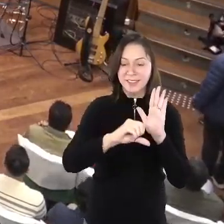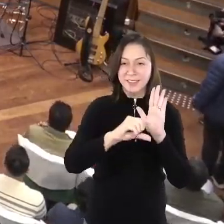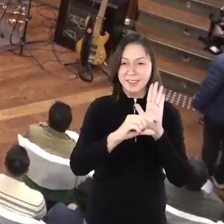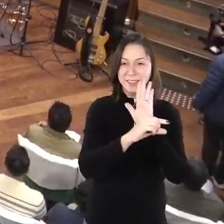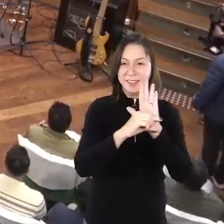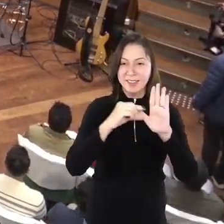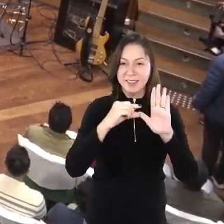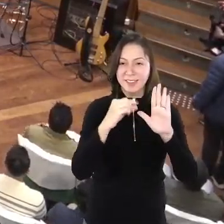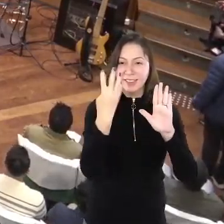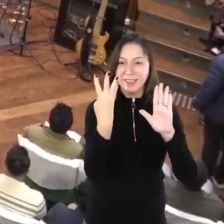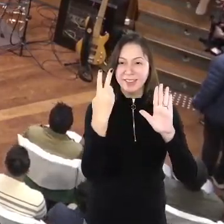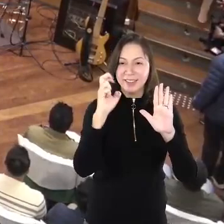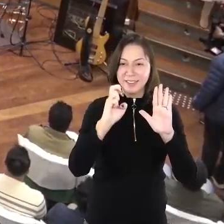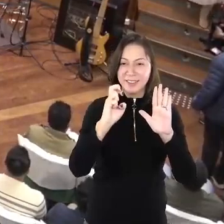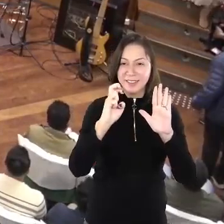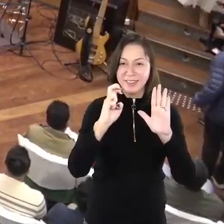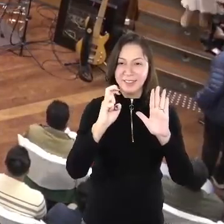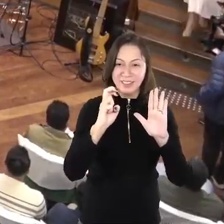versículo 45.